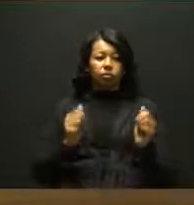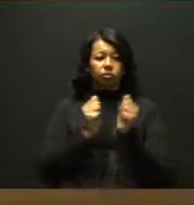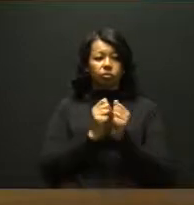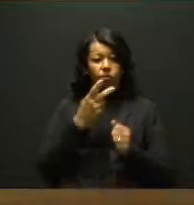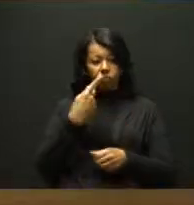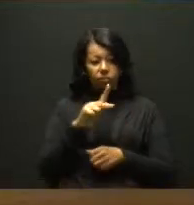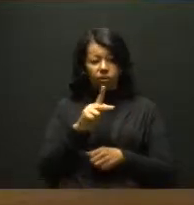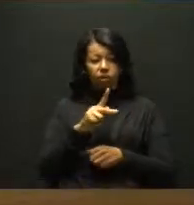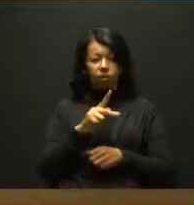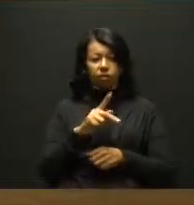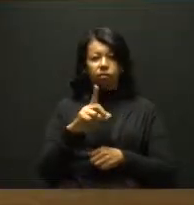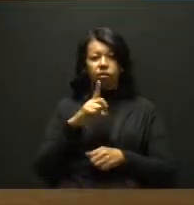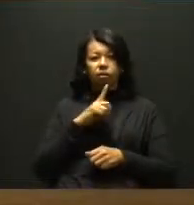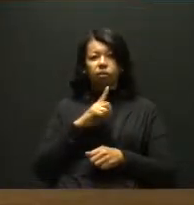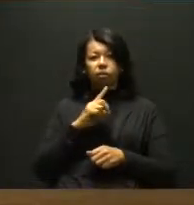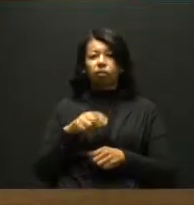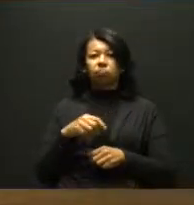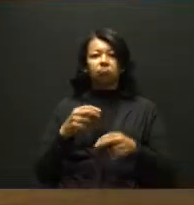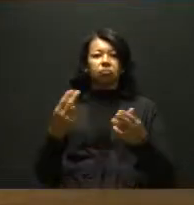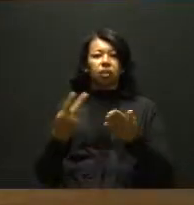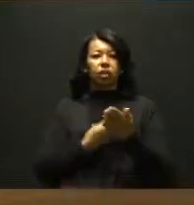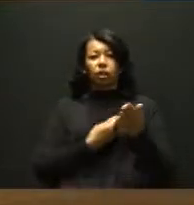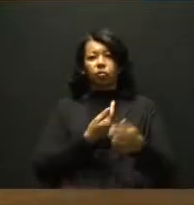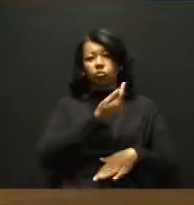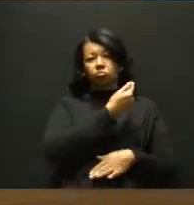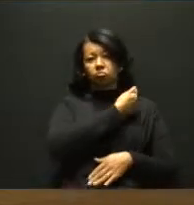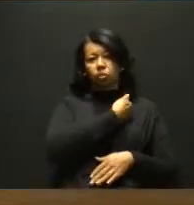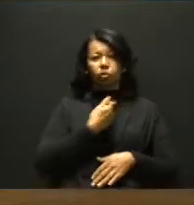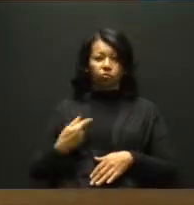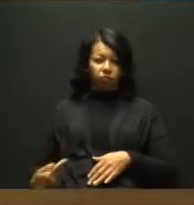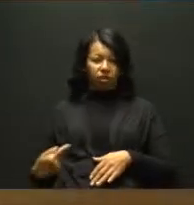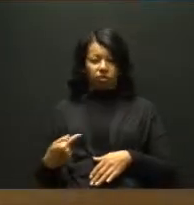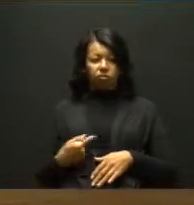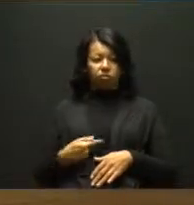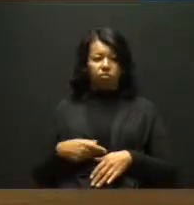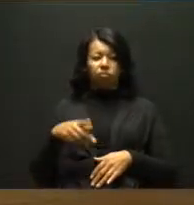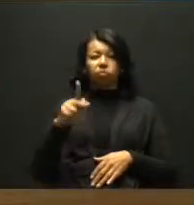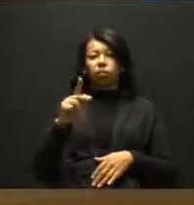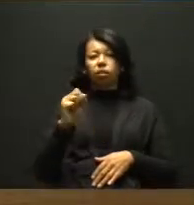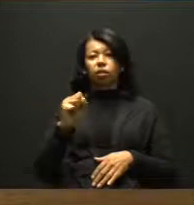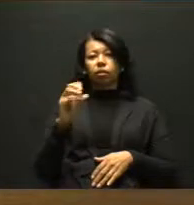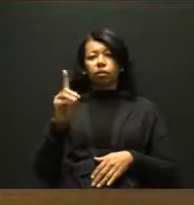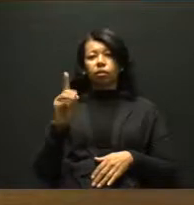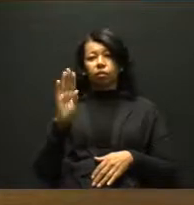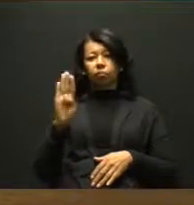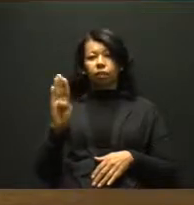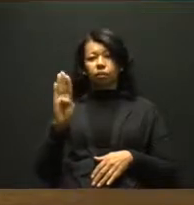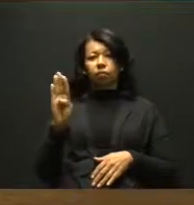vocês se alguma regularidade no governo do psdb